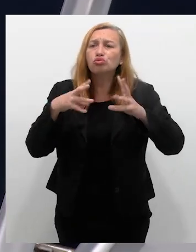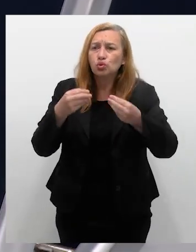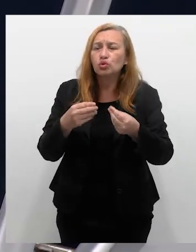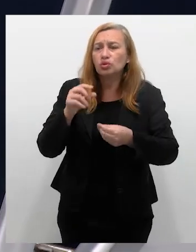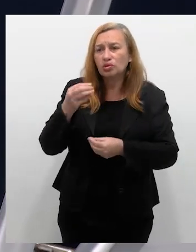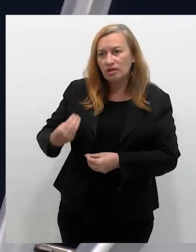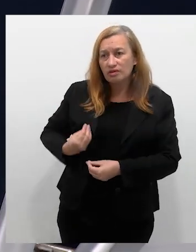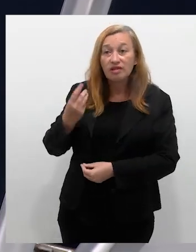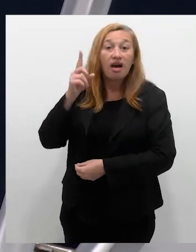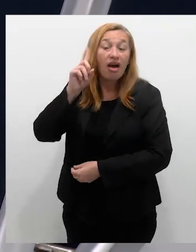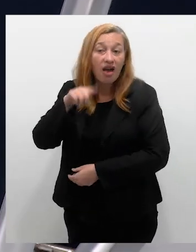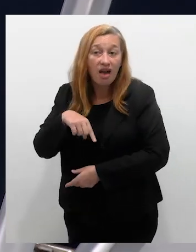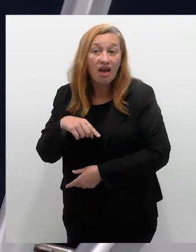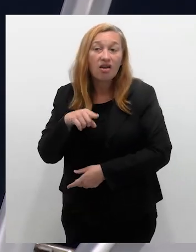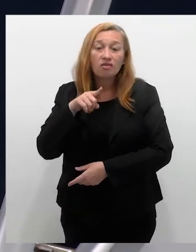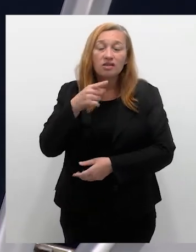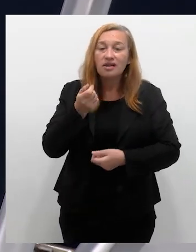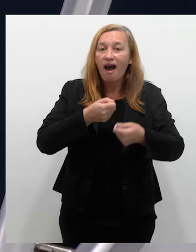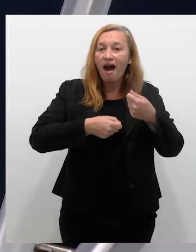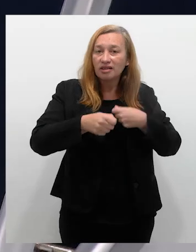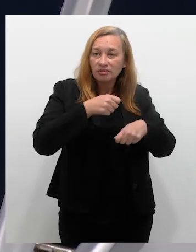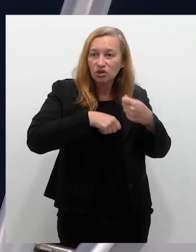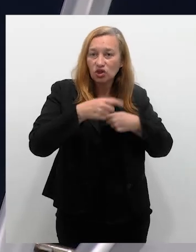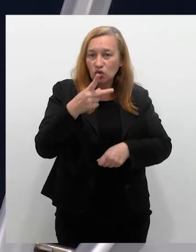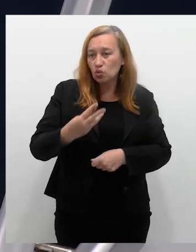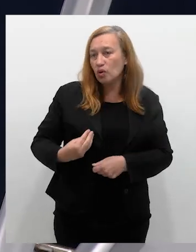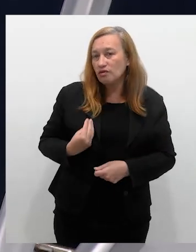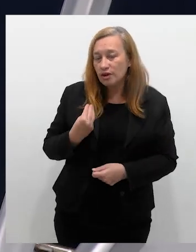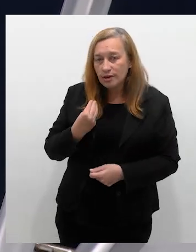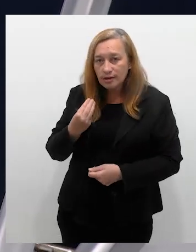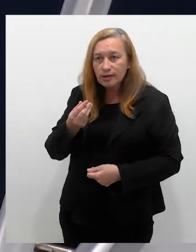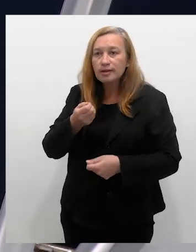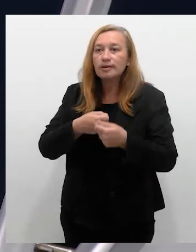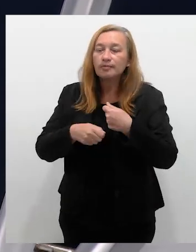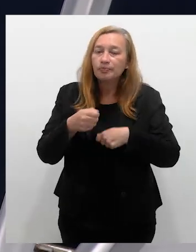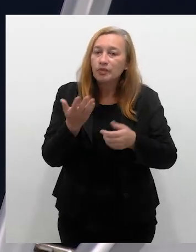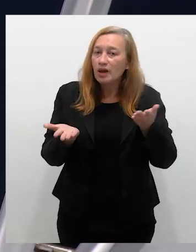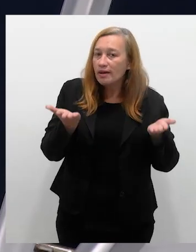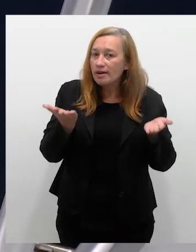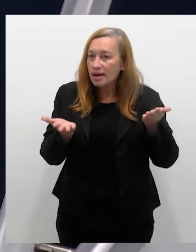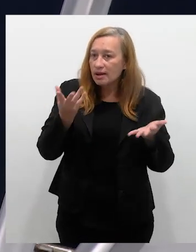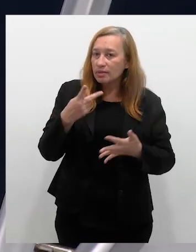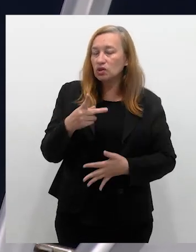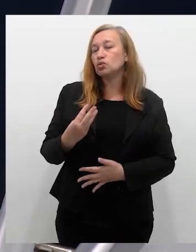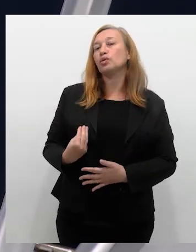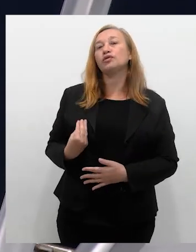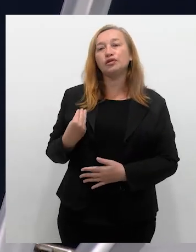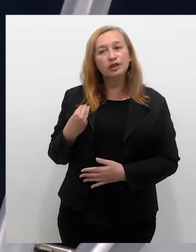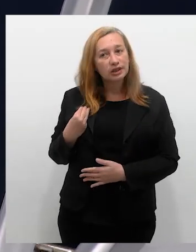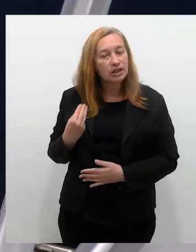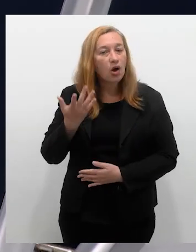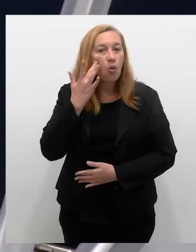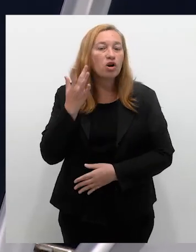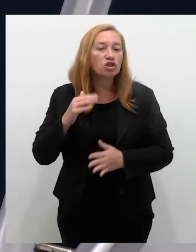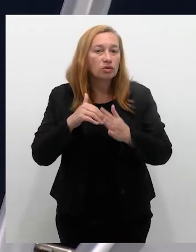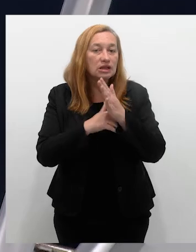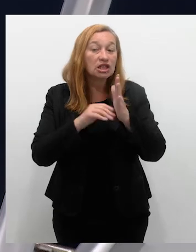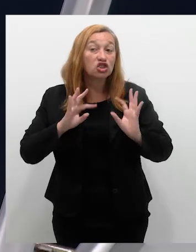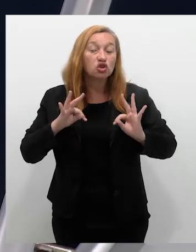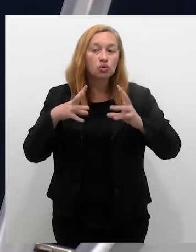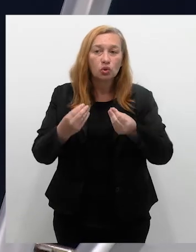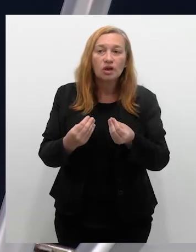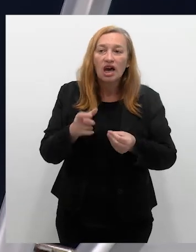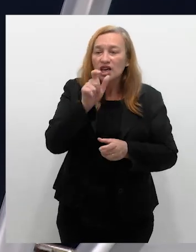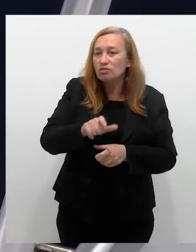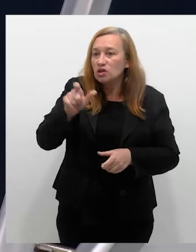tudo na vida é como você administra, como você se equilibra. O equilíbrio, eu acho que é o segredo de